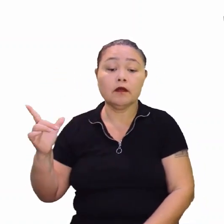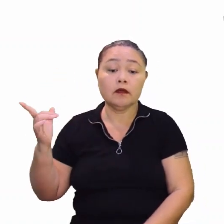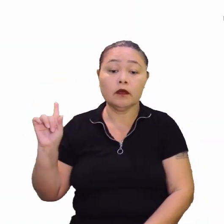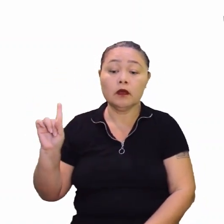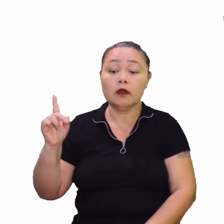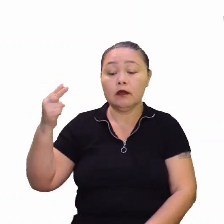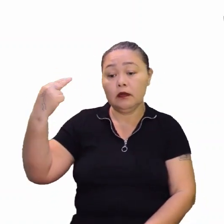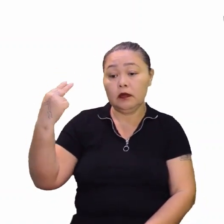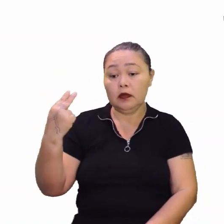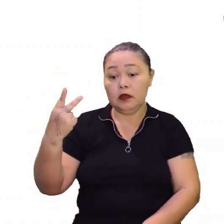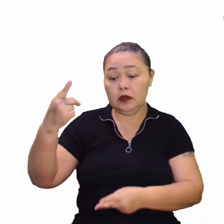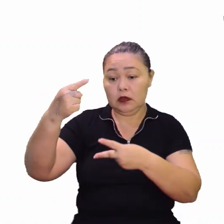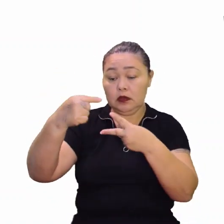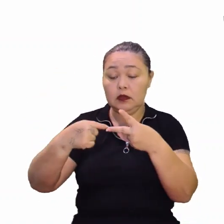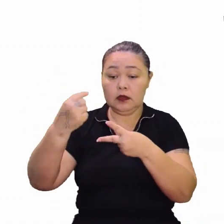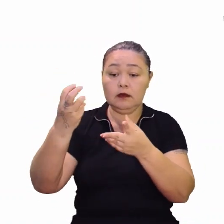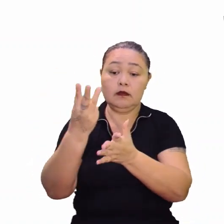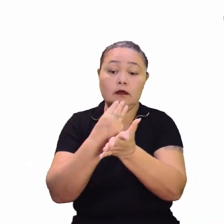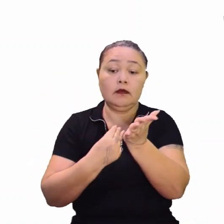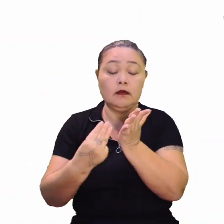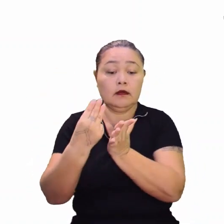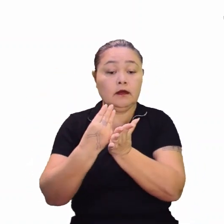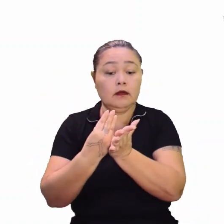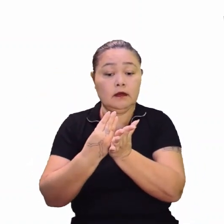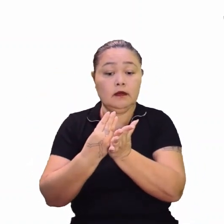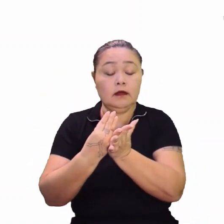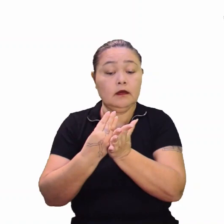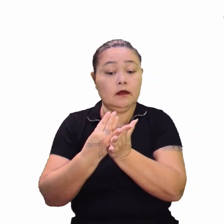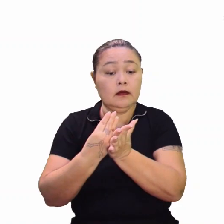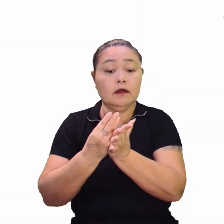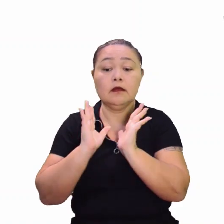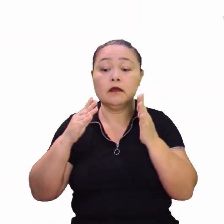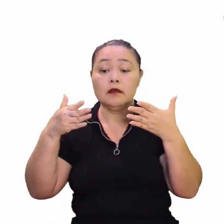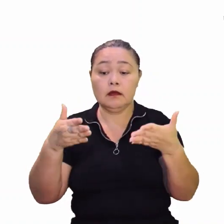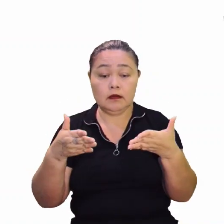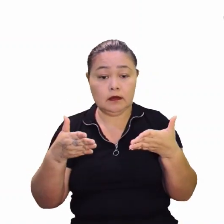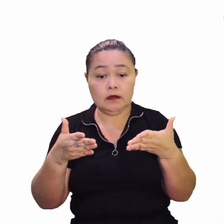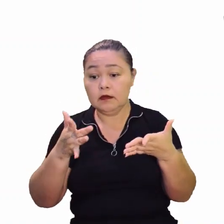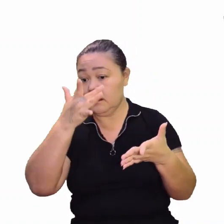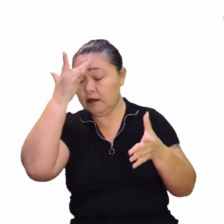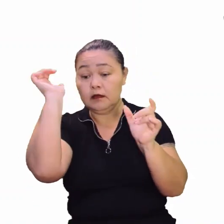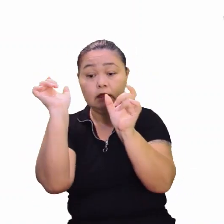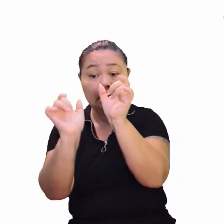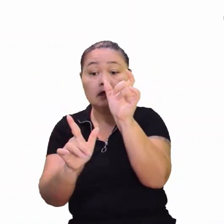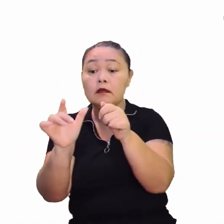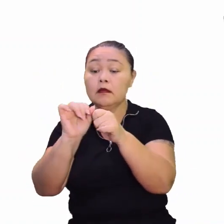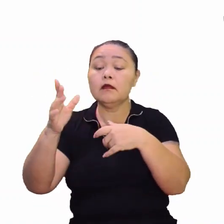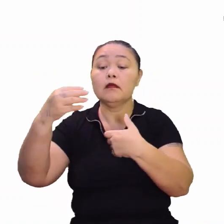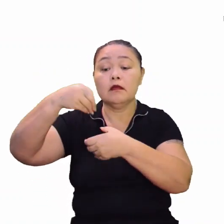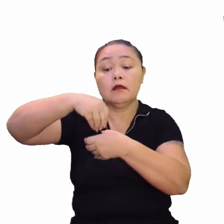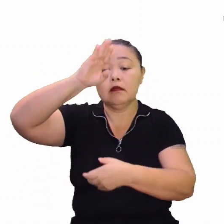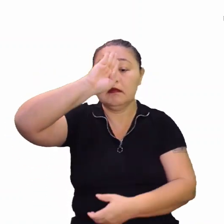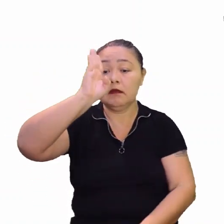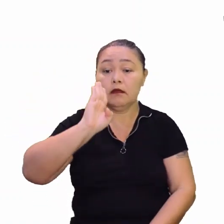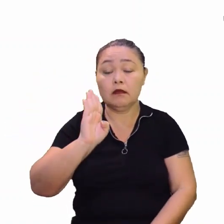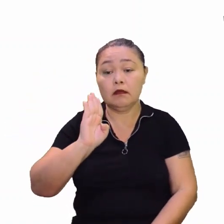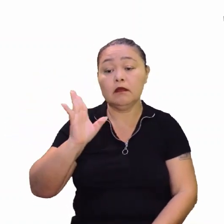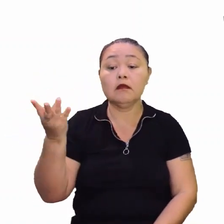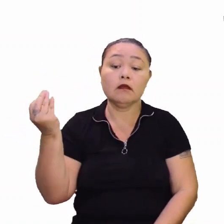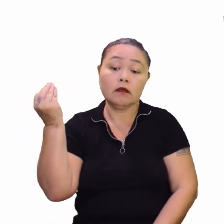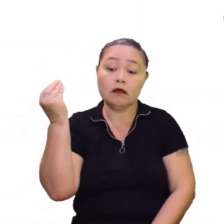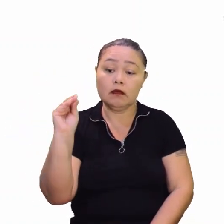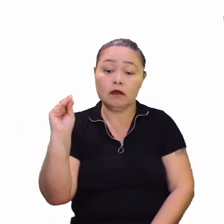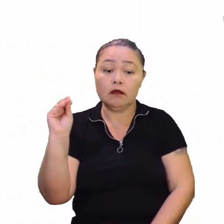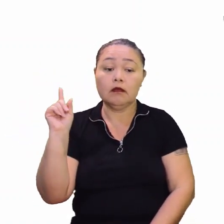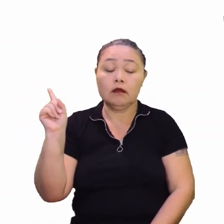de dois mapas, um mapa de concentração de pessoas no Brasil, se nós botássemos